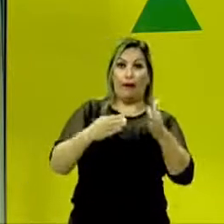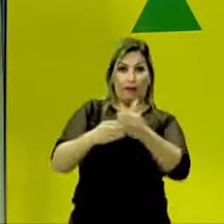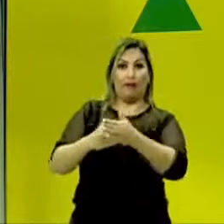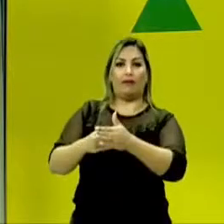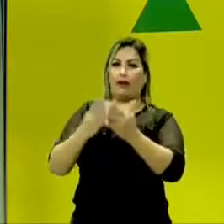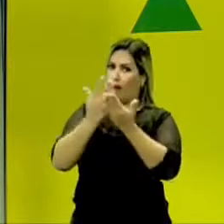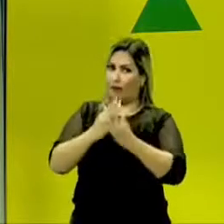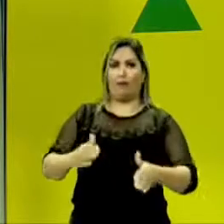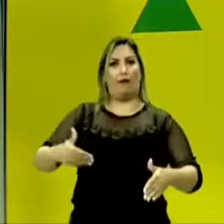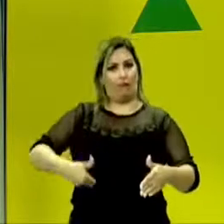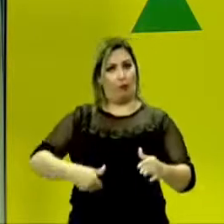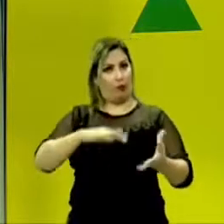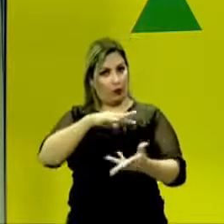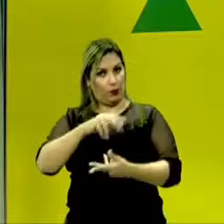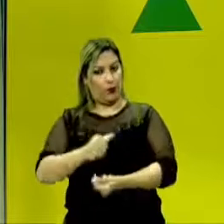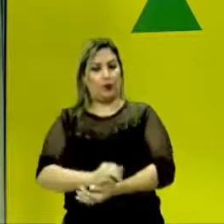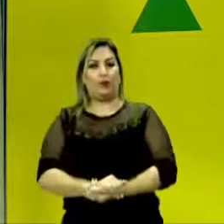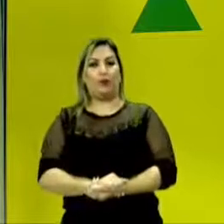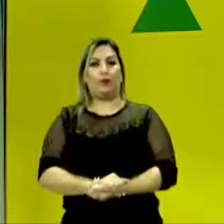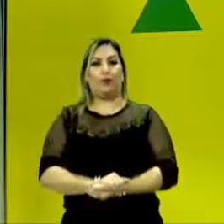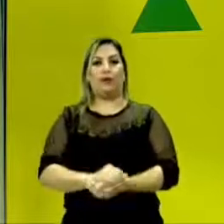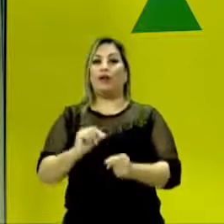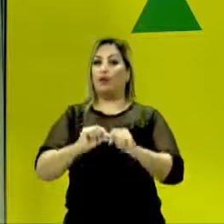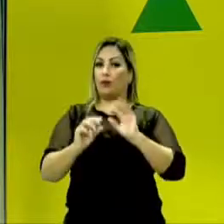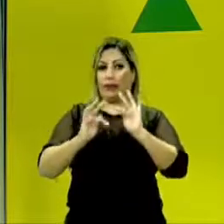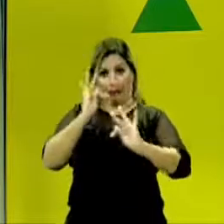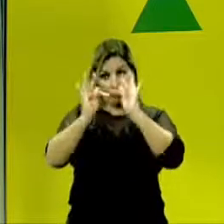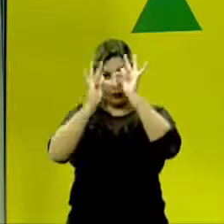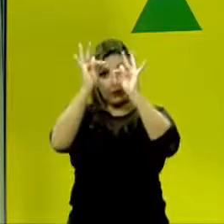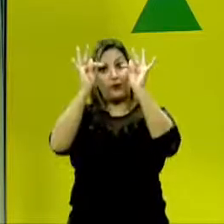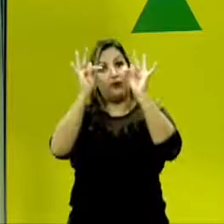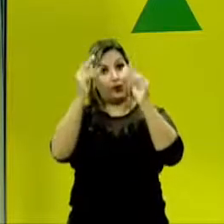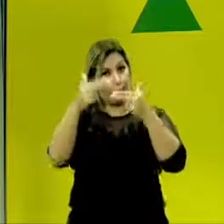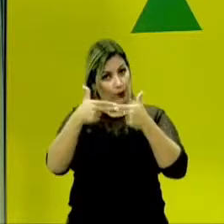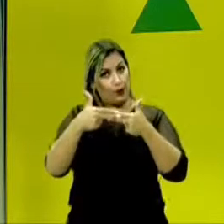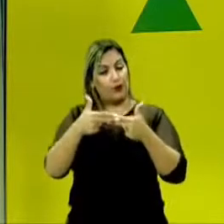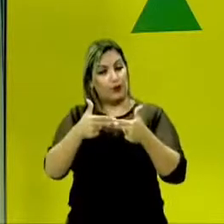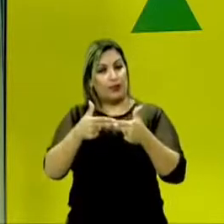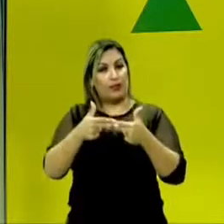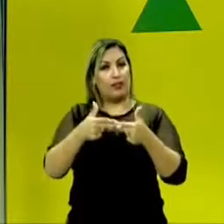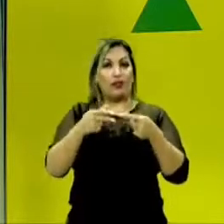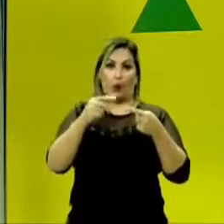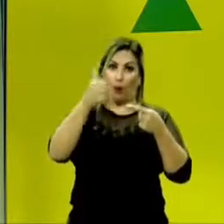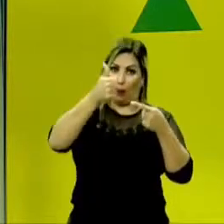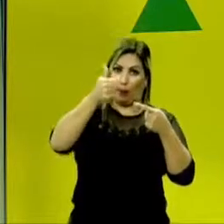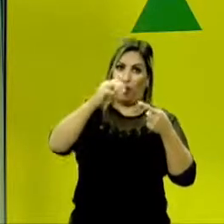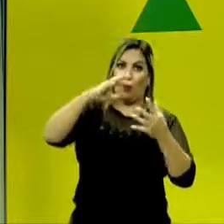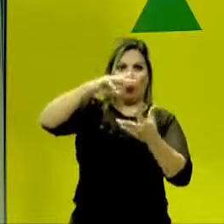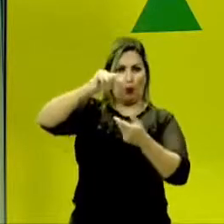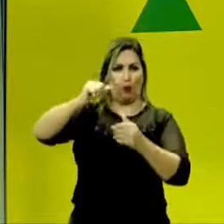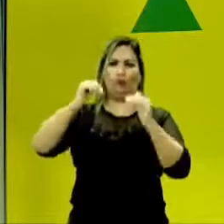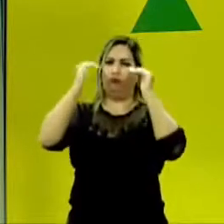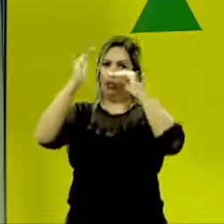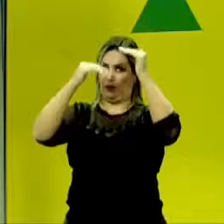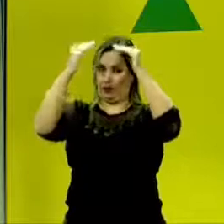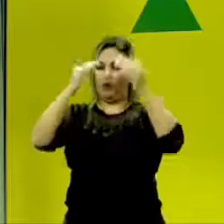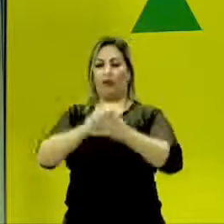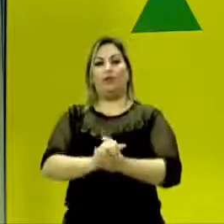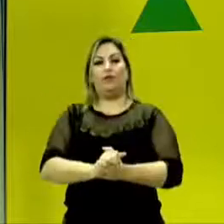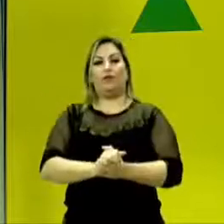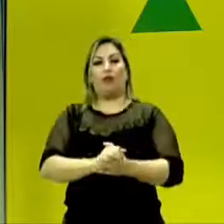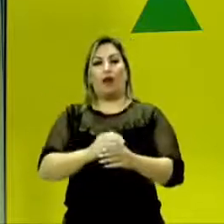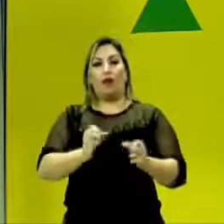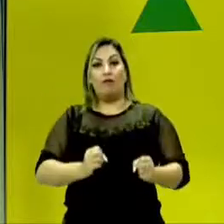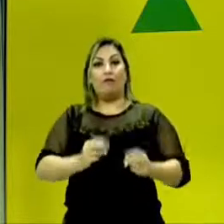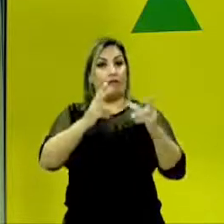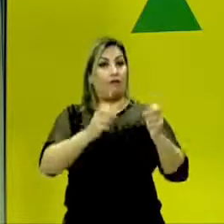a fome no mundo. Então, com isso, eles pegam a tecnologia que já existia no primeiro mundo e começam a exportar